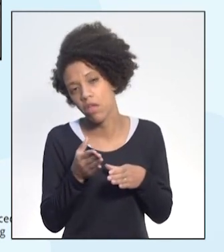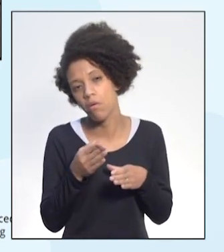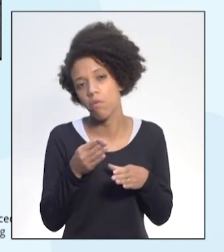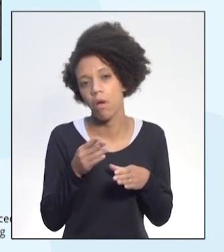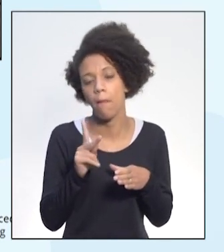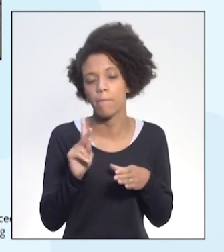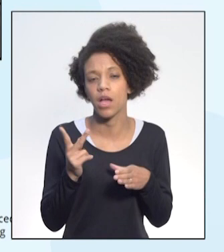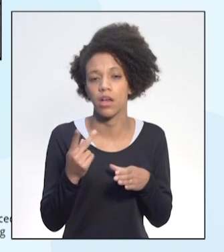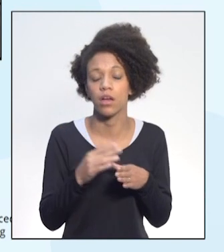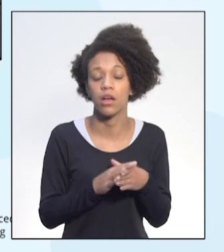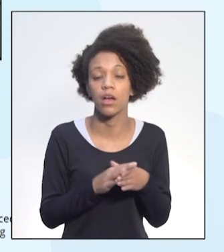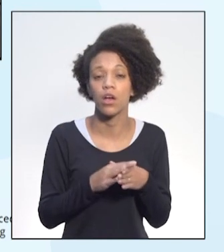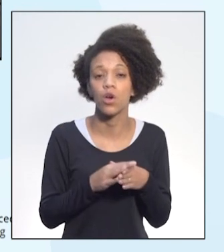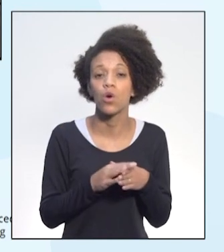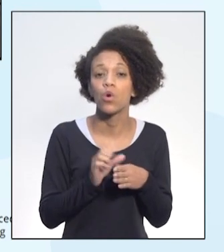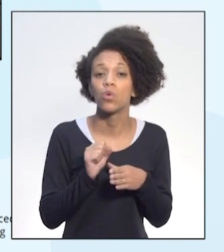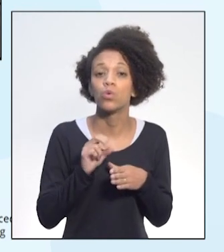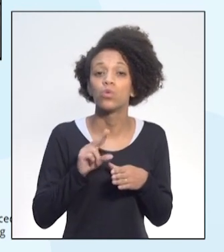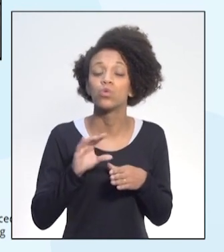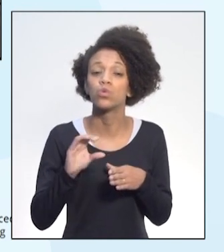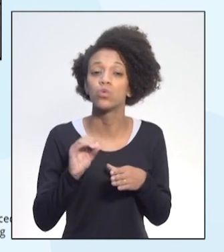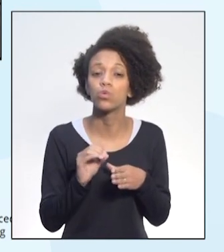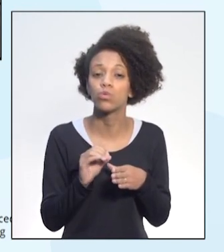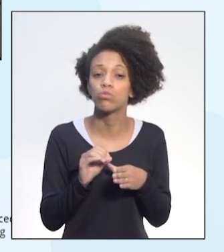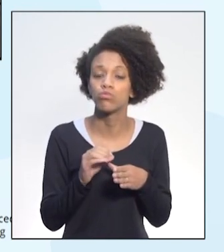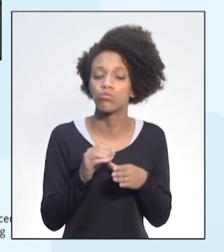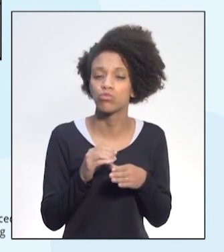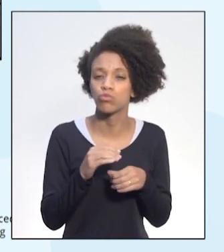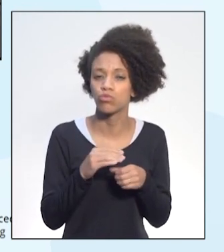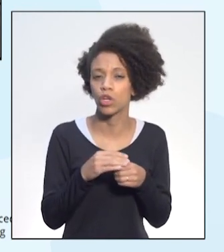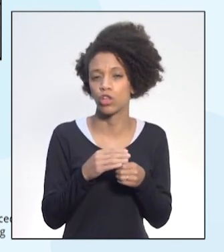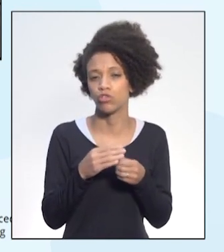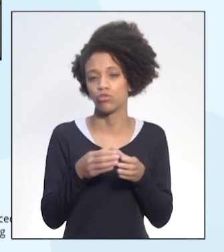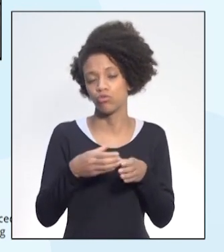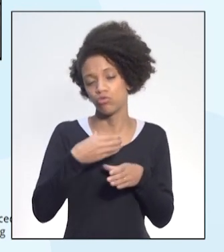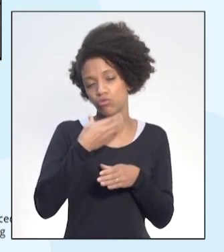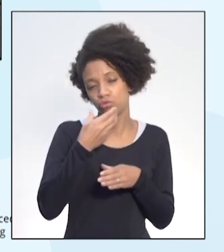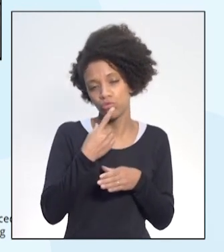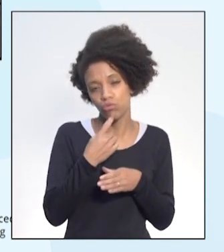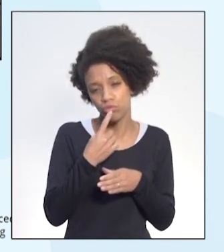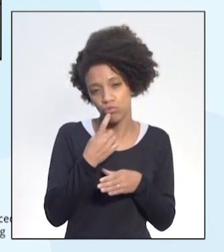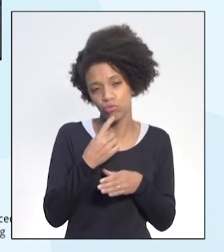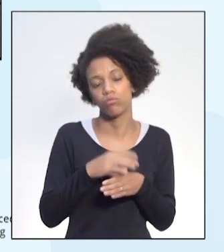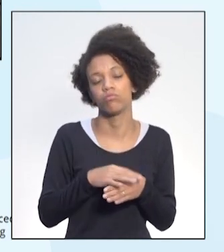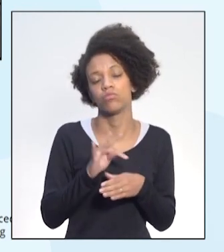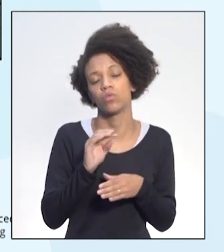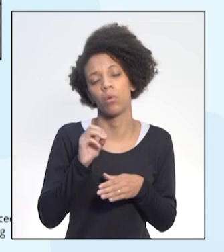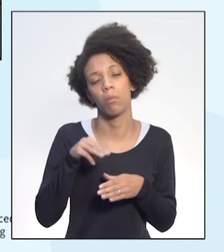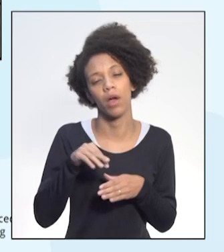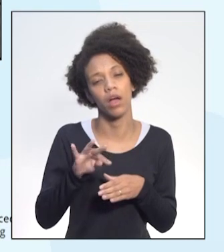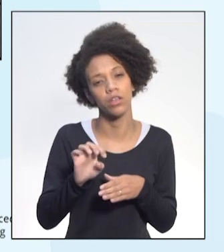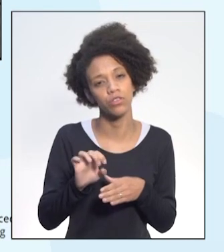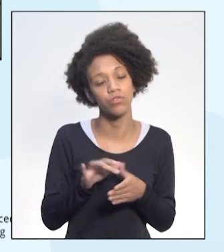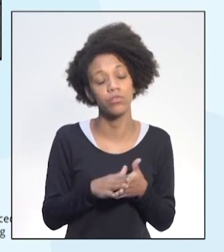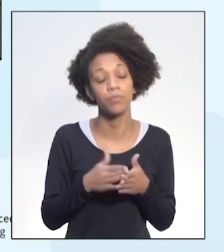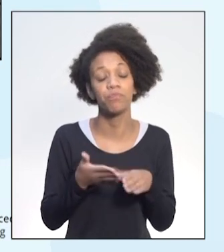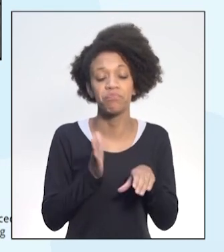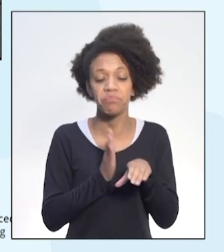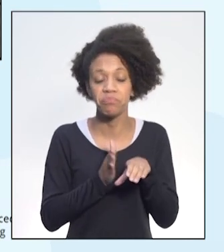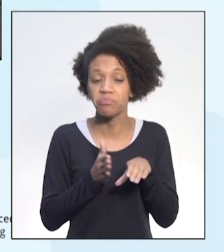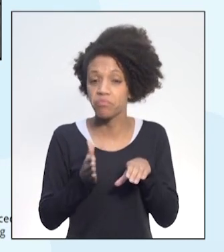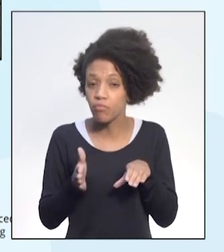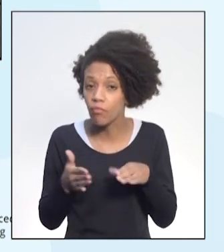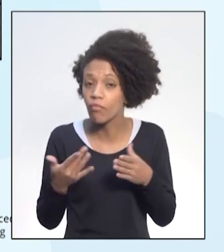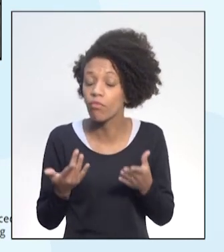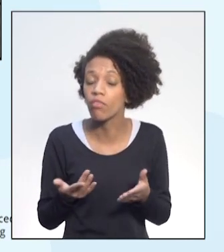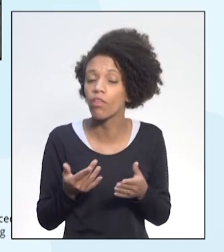O suco de tomate, em torno de pH 4. o nosso sangue ele tem um pH